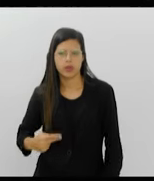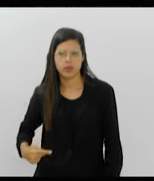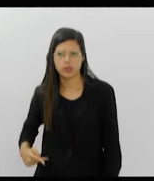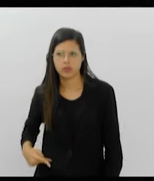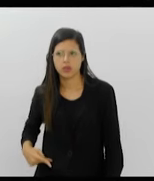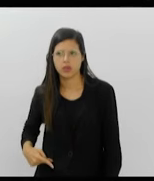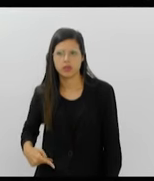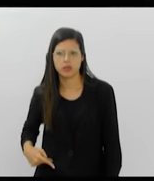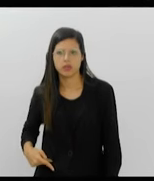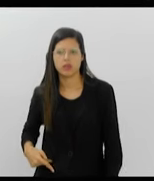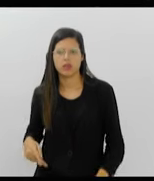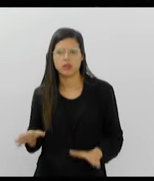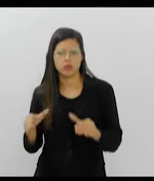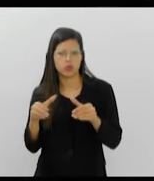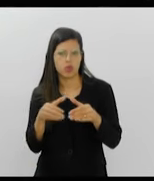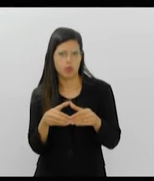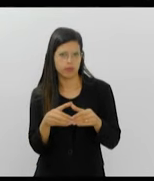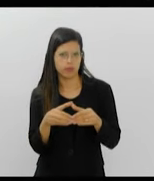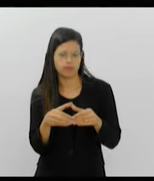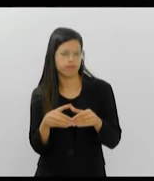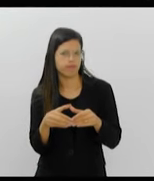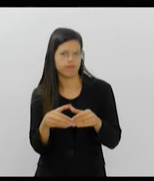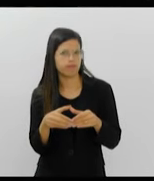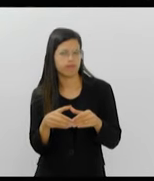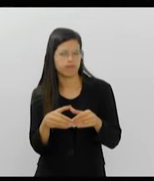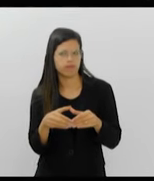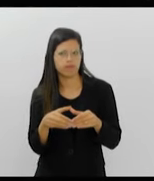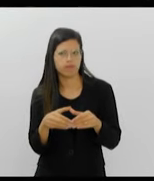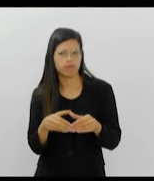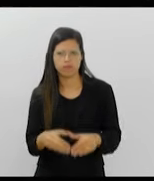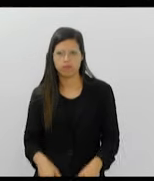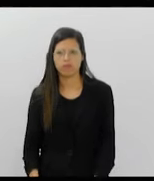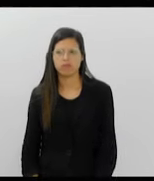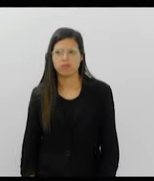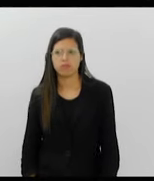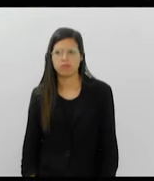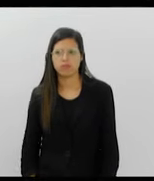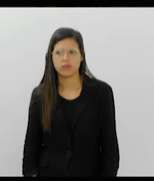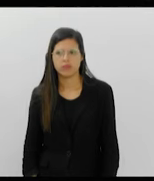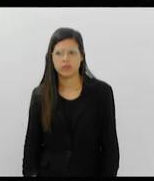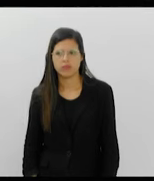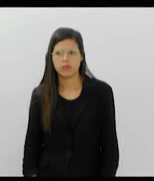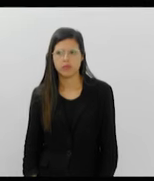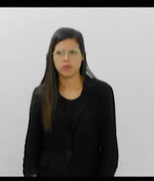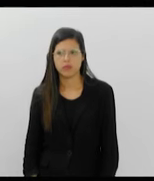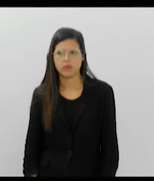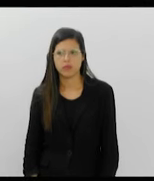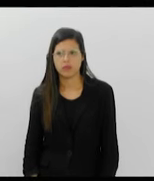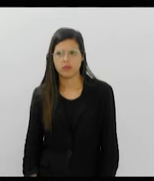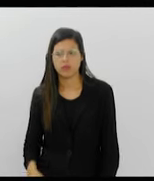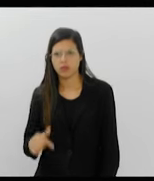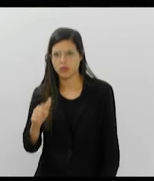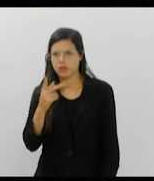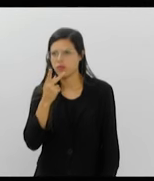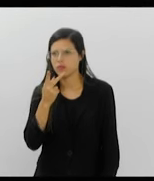E afirmo a Vossa Excelência que sou um dos deputados da Casa, dois,